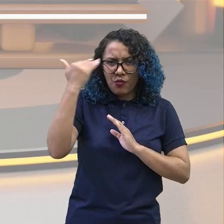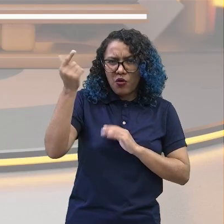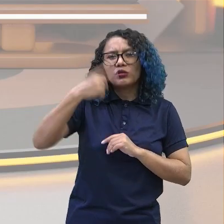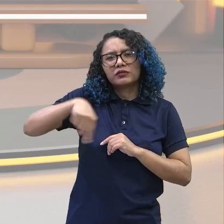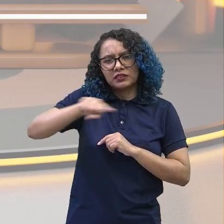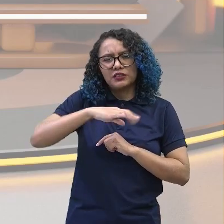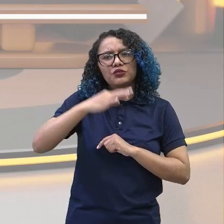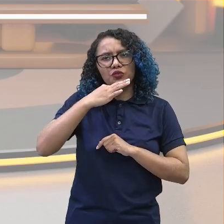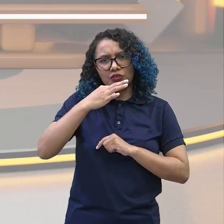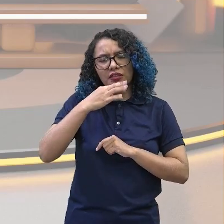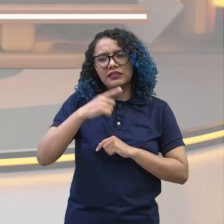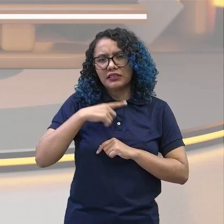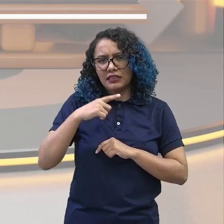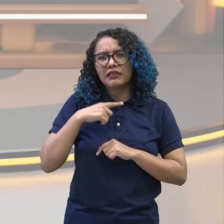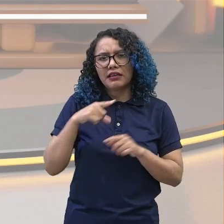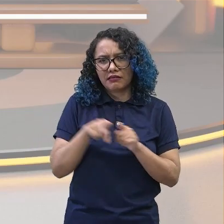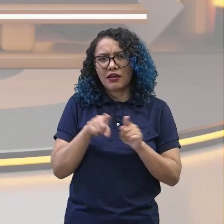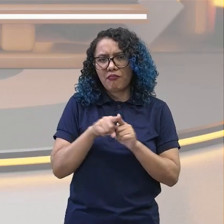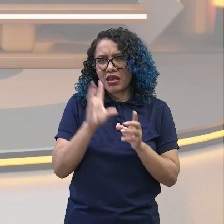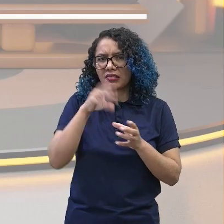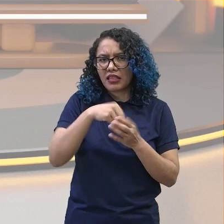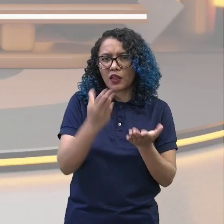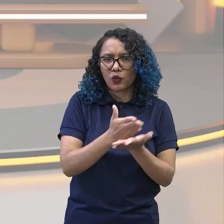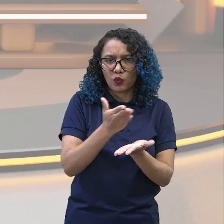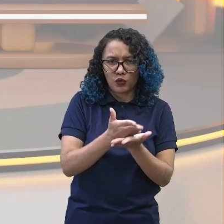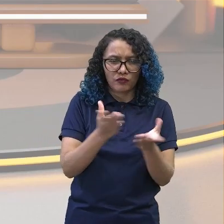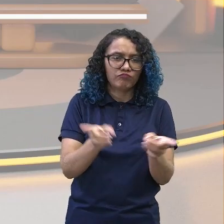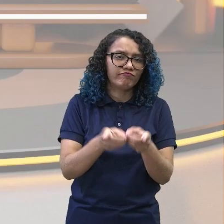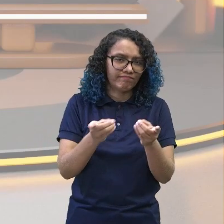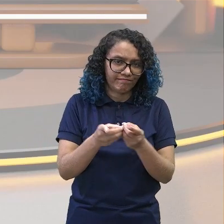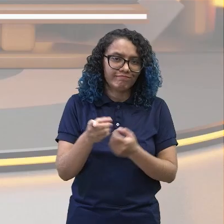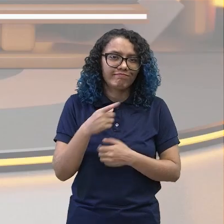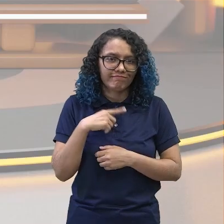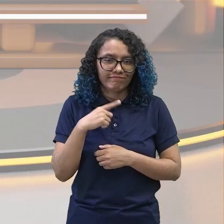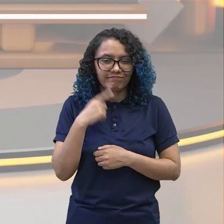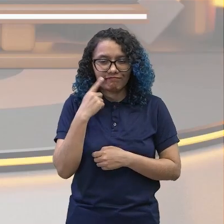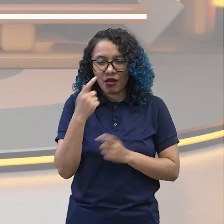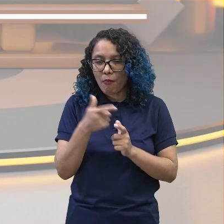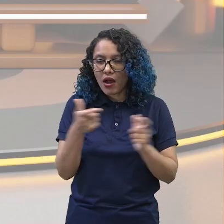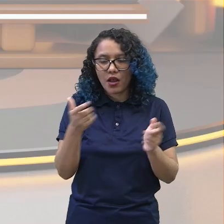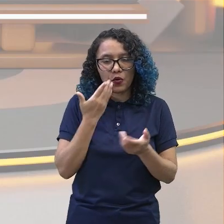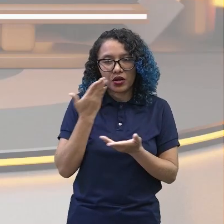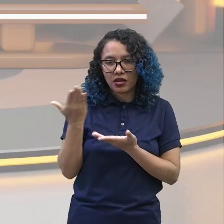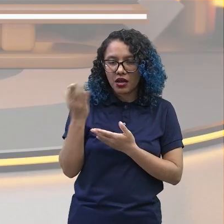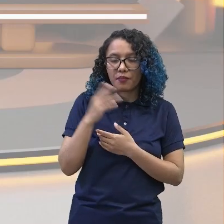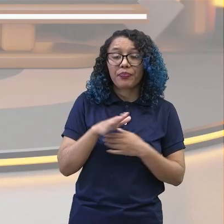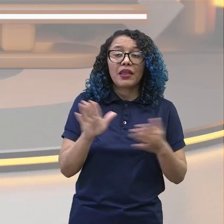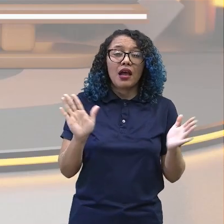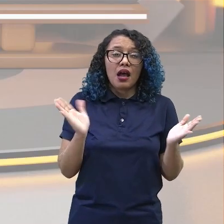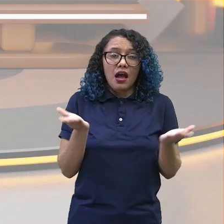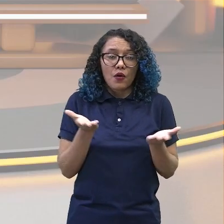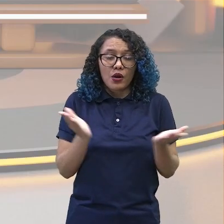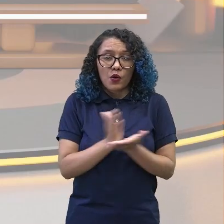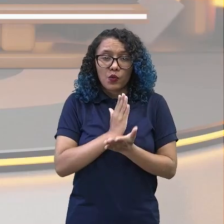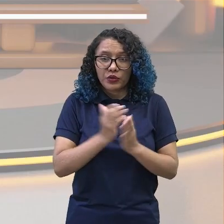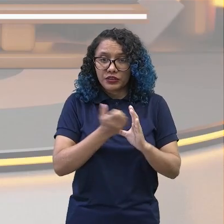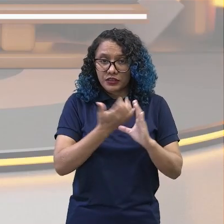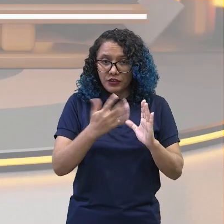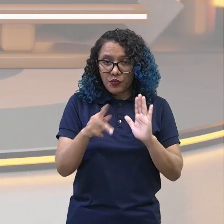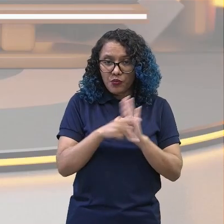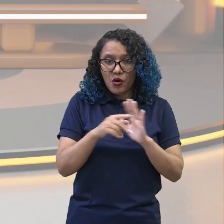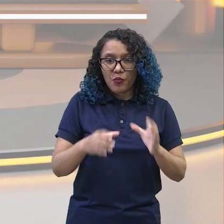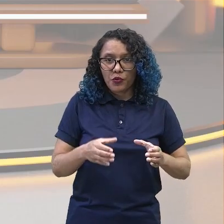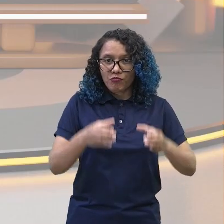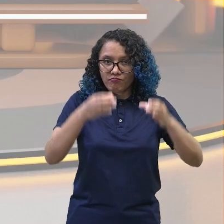presente também nos nossos livros didáticos, tá? Bem, algumas características sobre as projeções